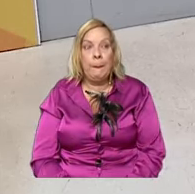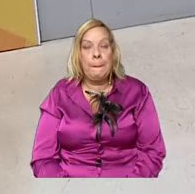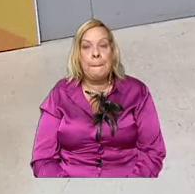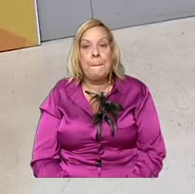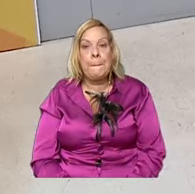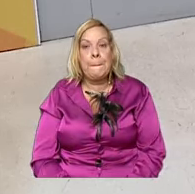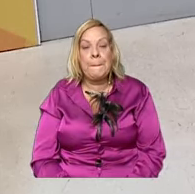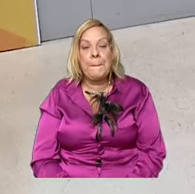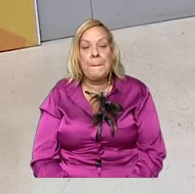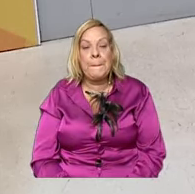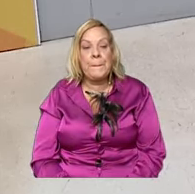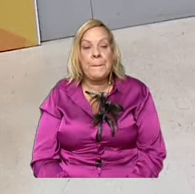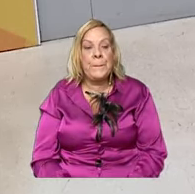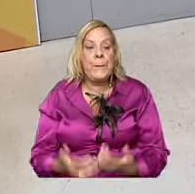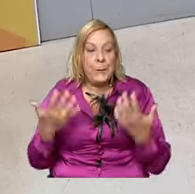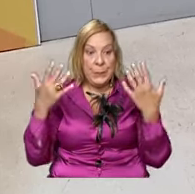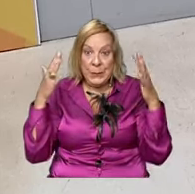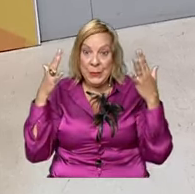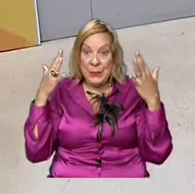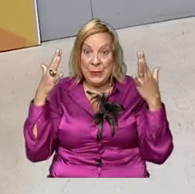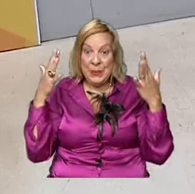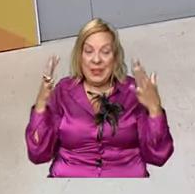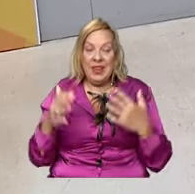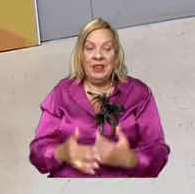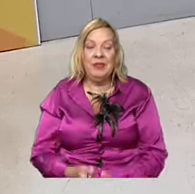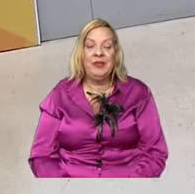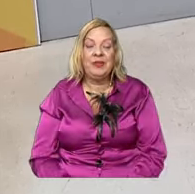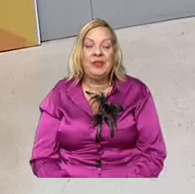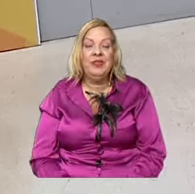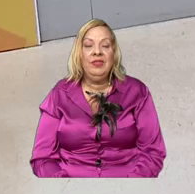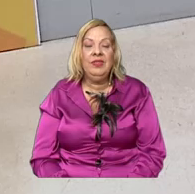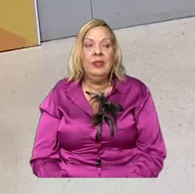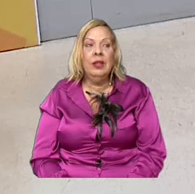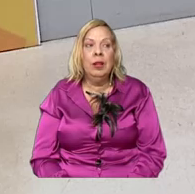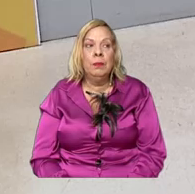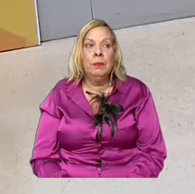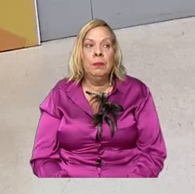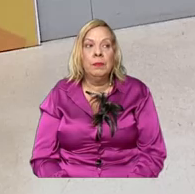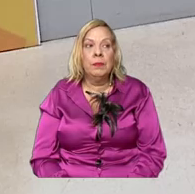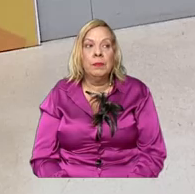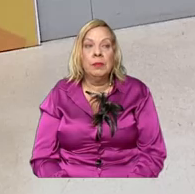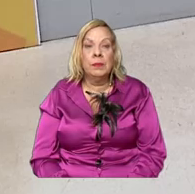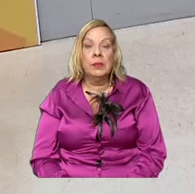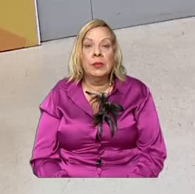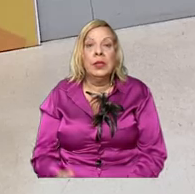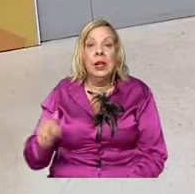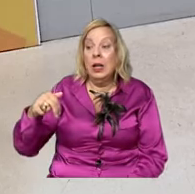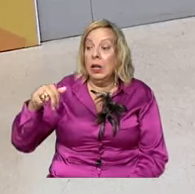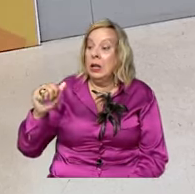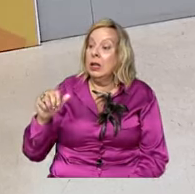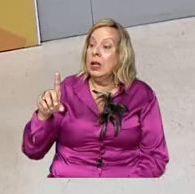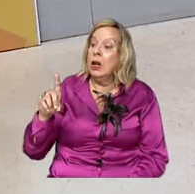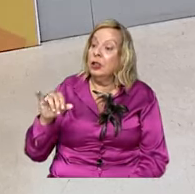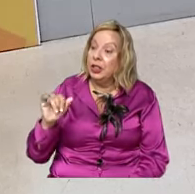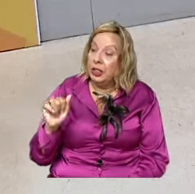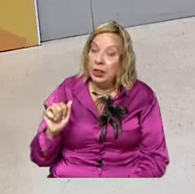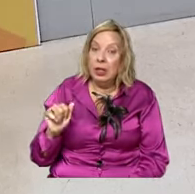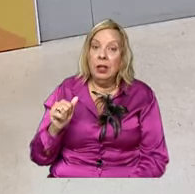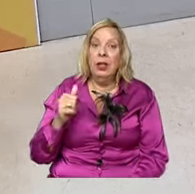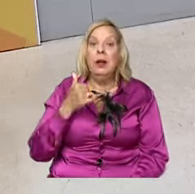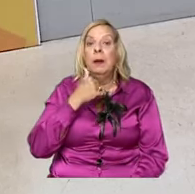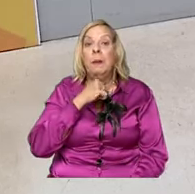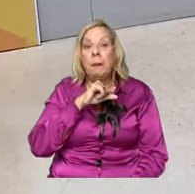de parabéns nessa data mais que especial. Na equipe técnica nós temos aqui a Dona Naldira, mãe do Scooby, Maria Rosita,